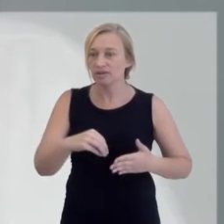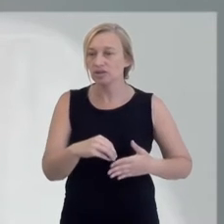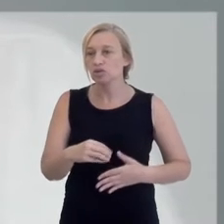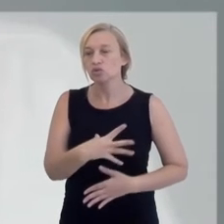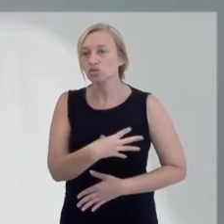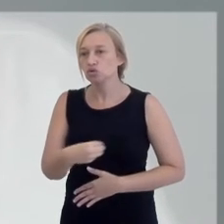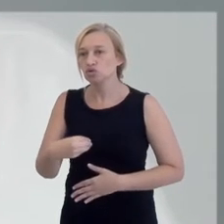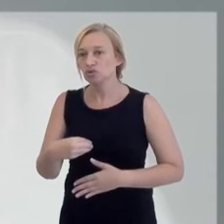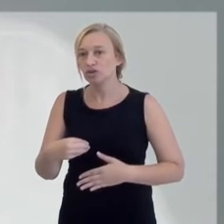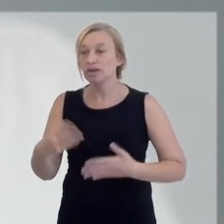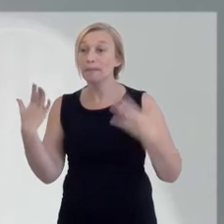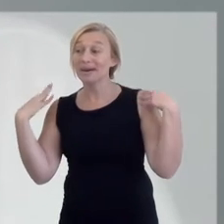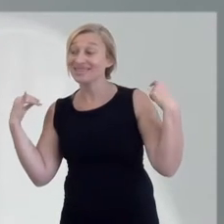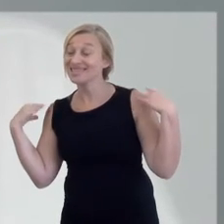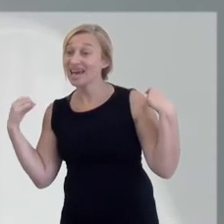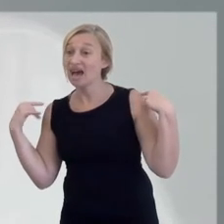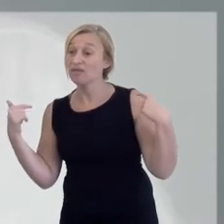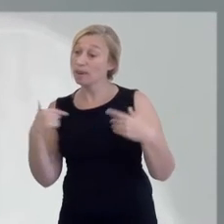estudar.